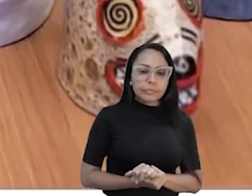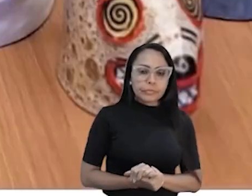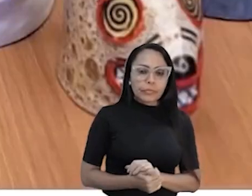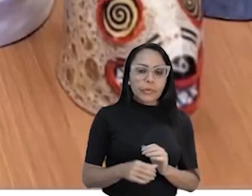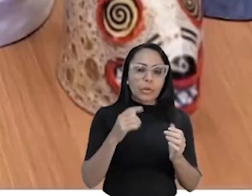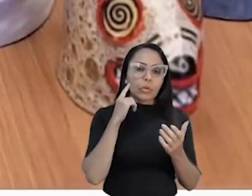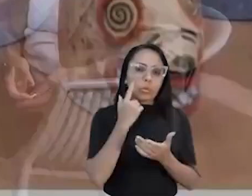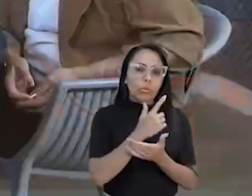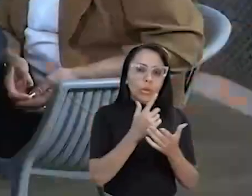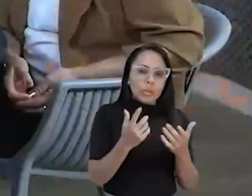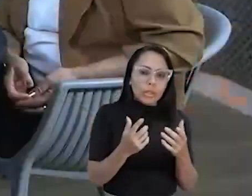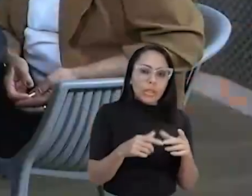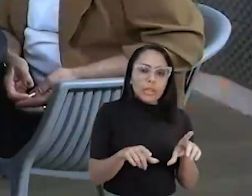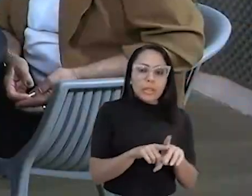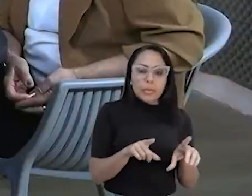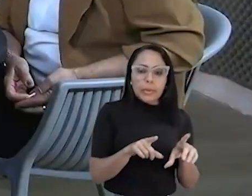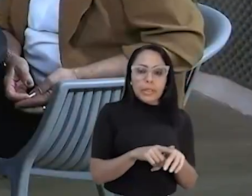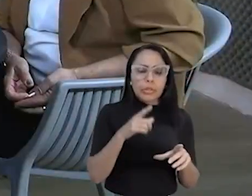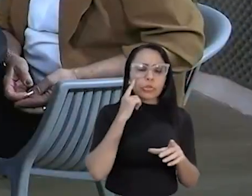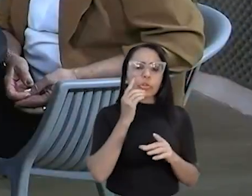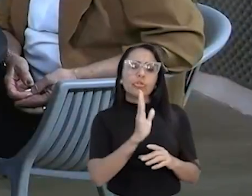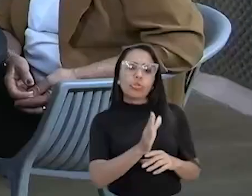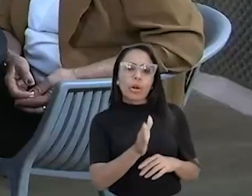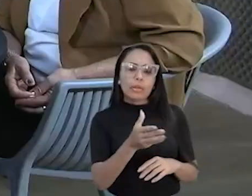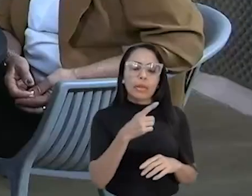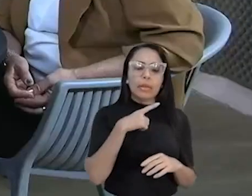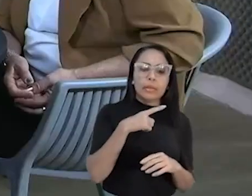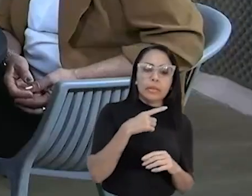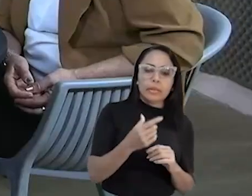cabeças dessa de Laúça, que ela já tem